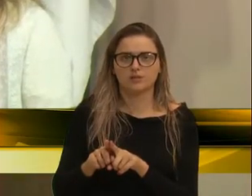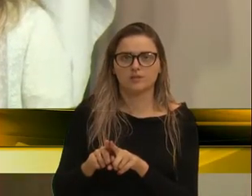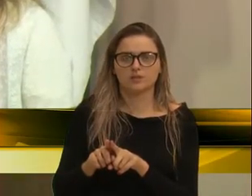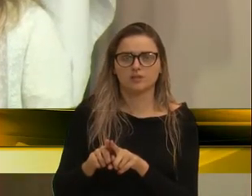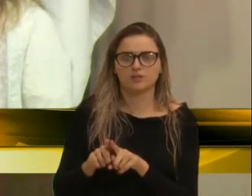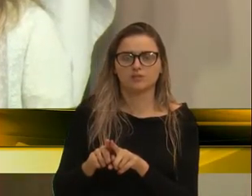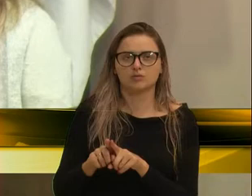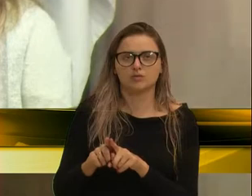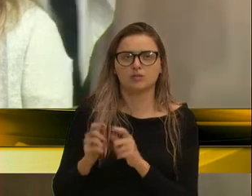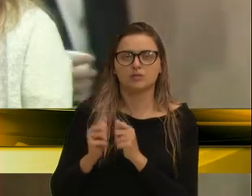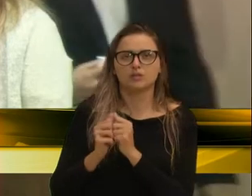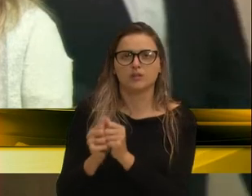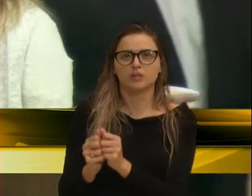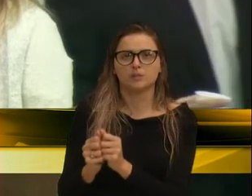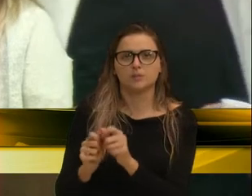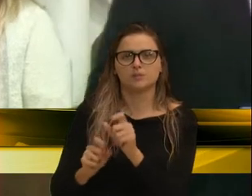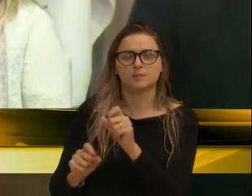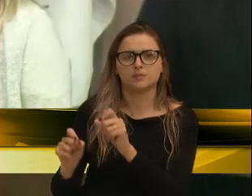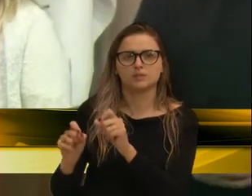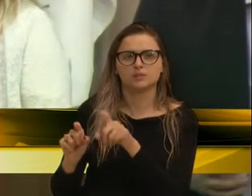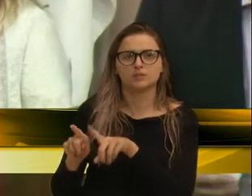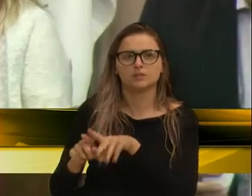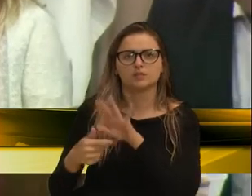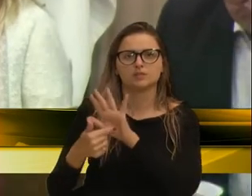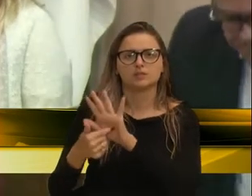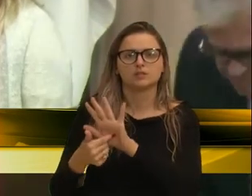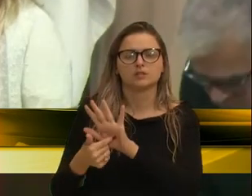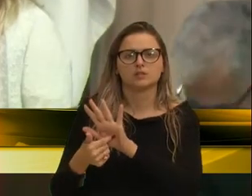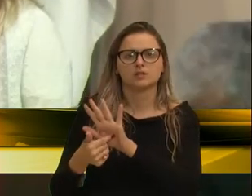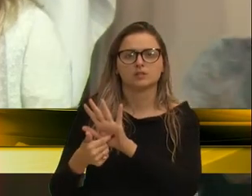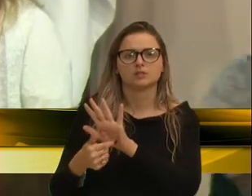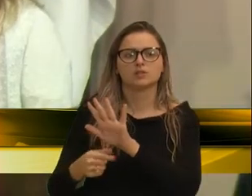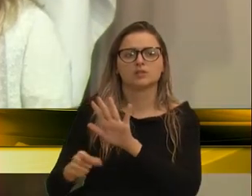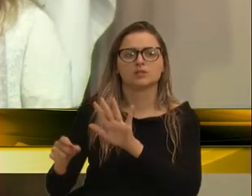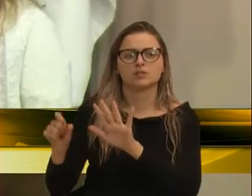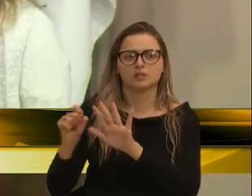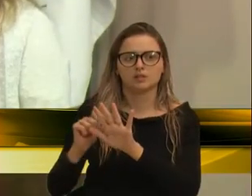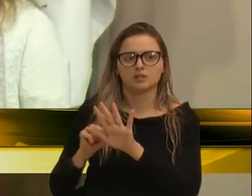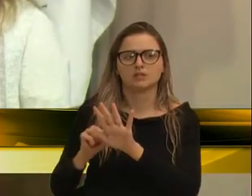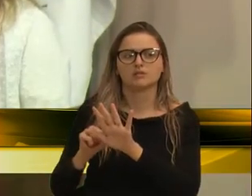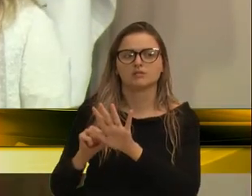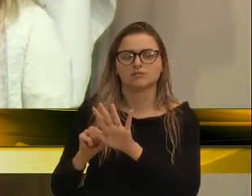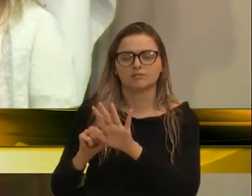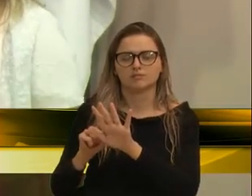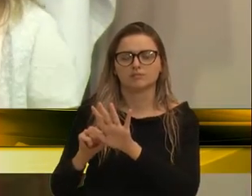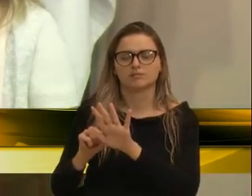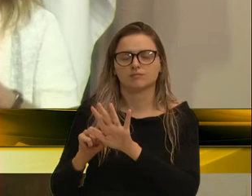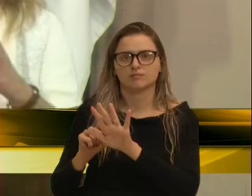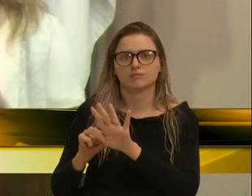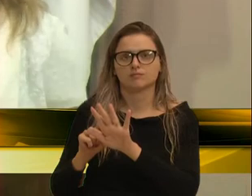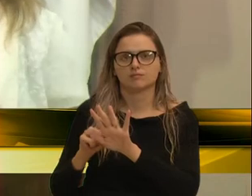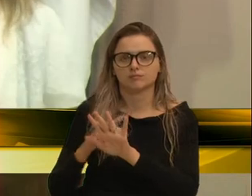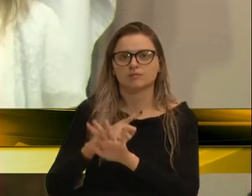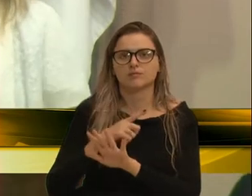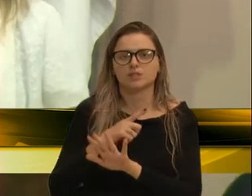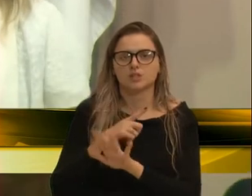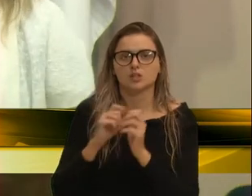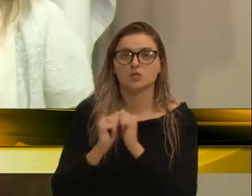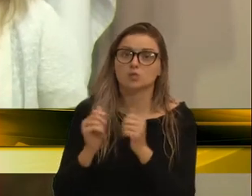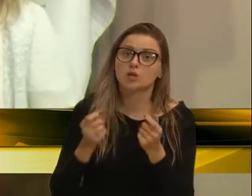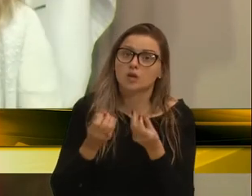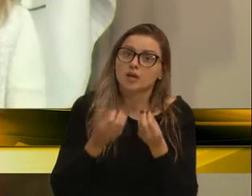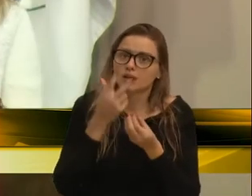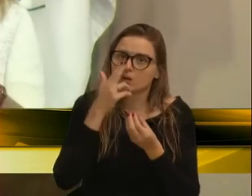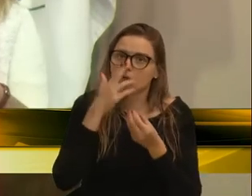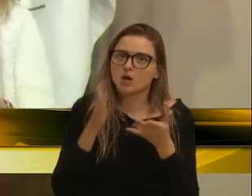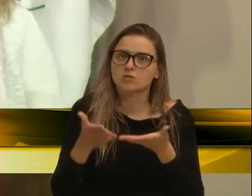Então, a sugestão que nós temos, né, dentro desse contexto, porque que nem já foi falado,